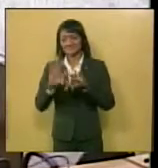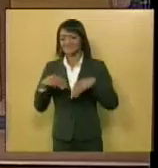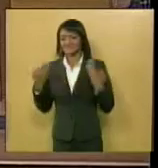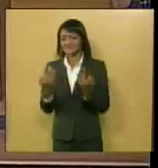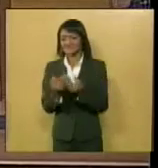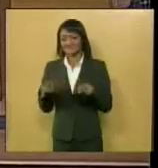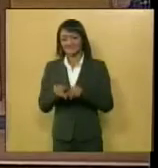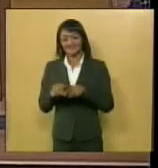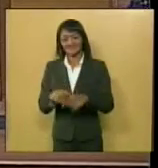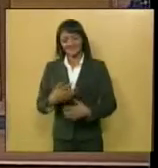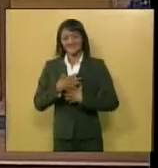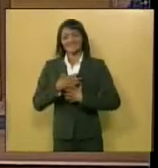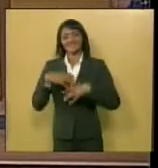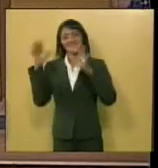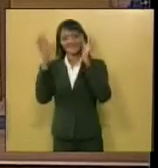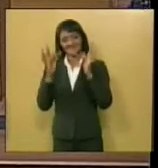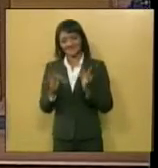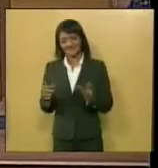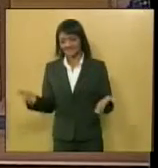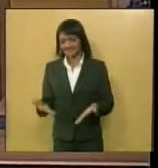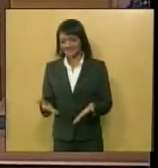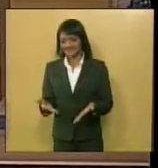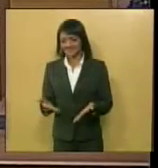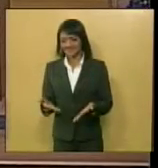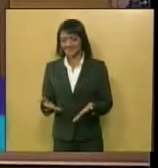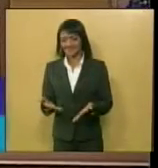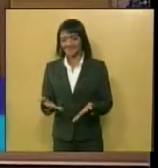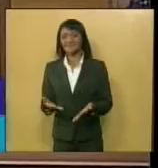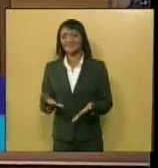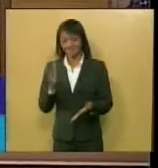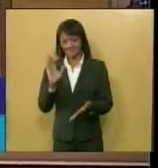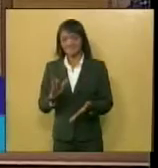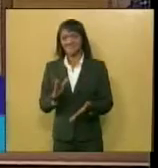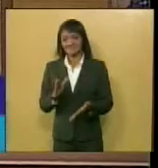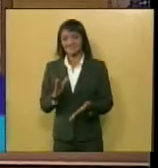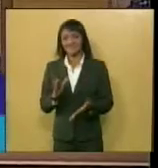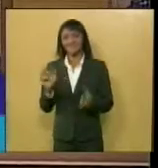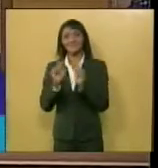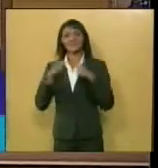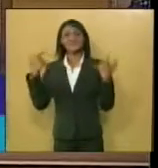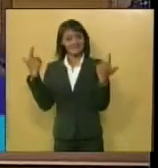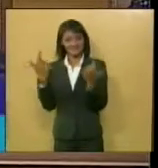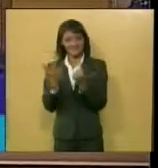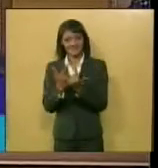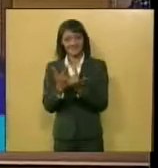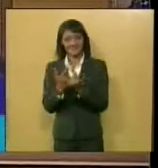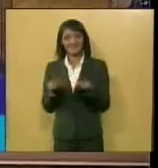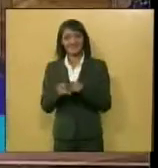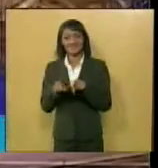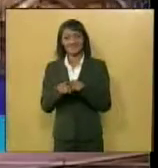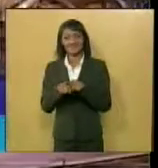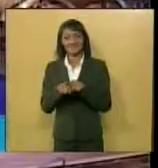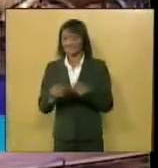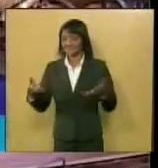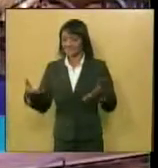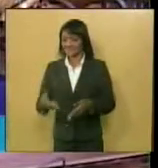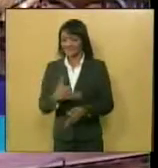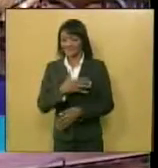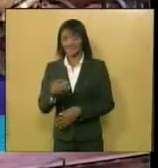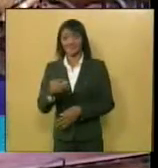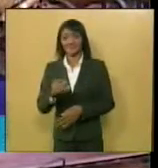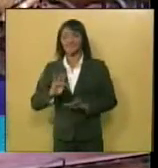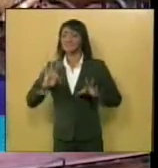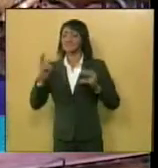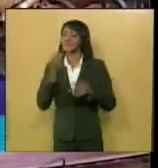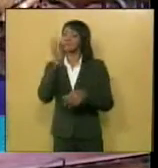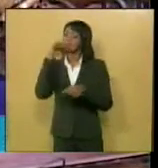se sinta feliz com esse dia. Muito, né? Então, a Assembleia está fazendo sua parte com os filhos dessa terra. A todos